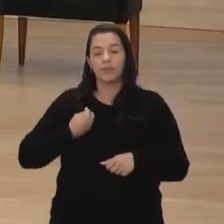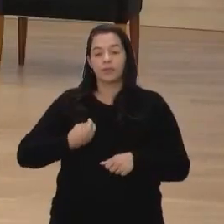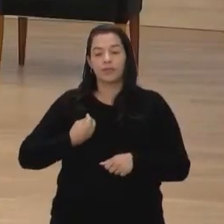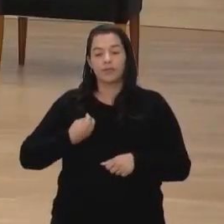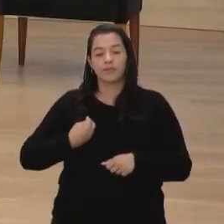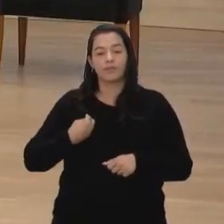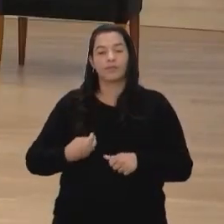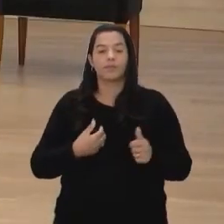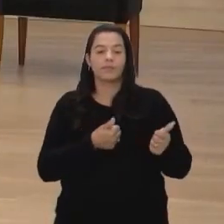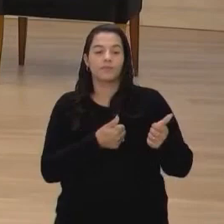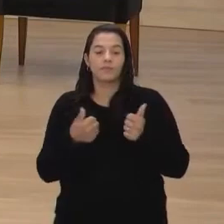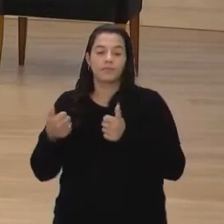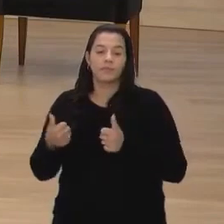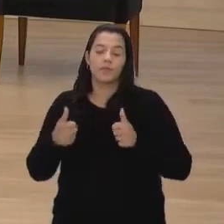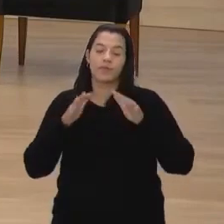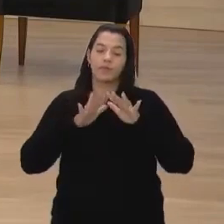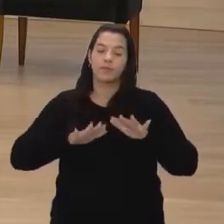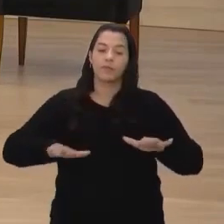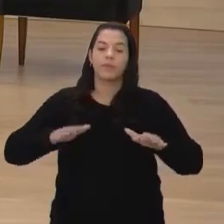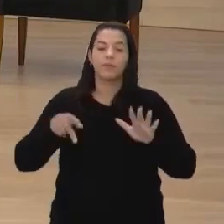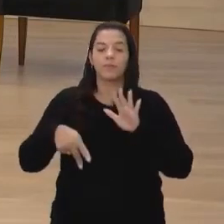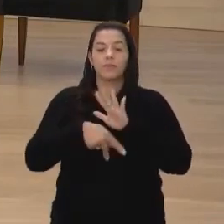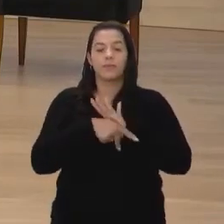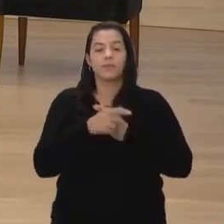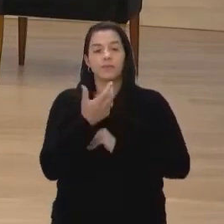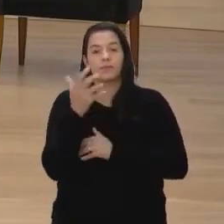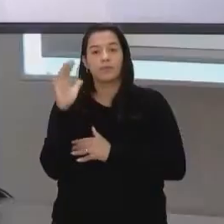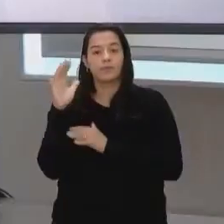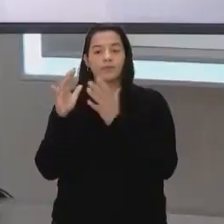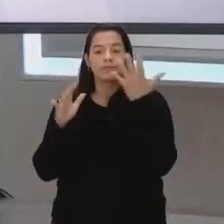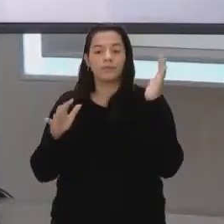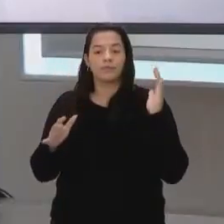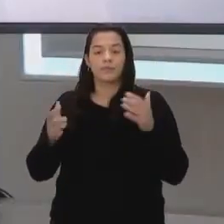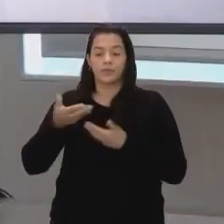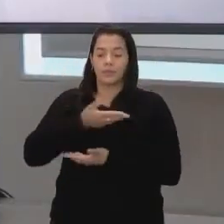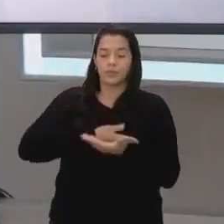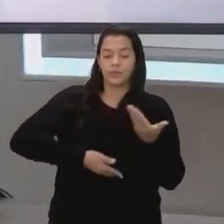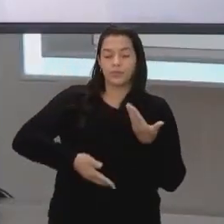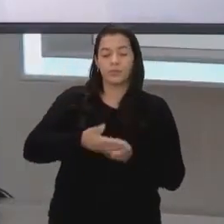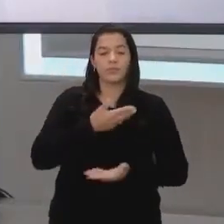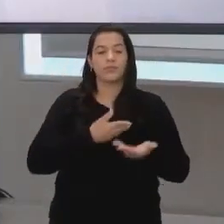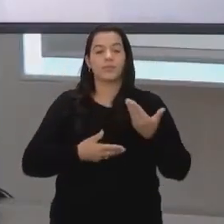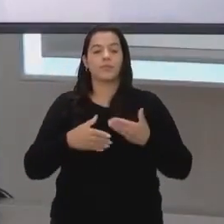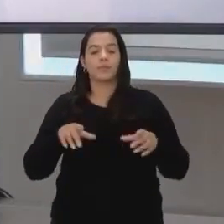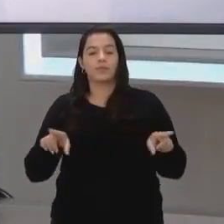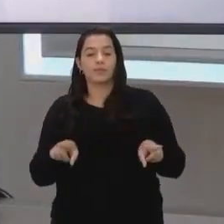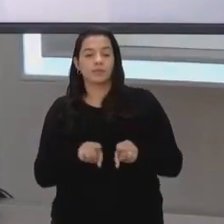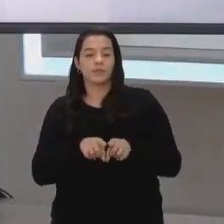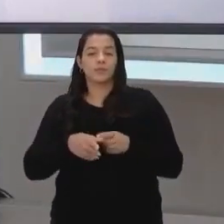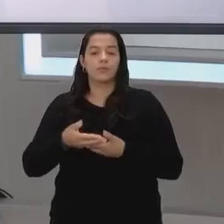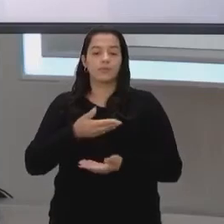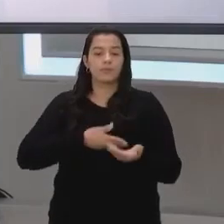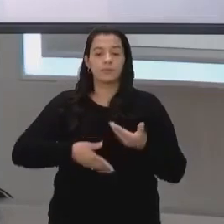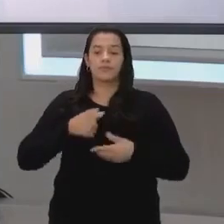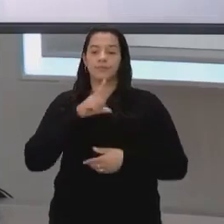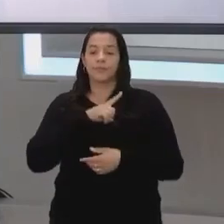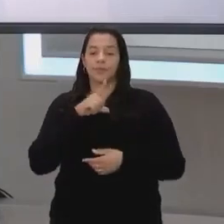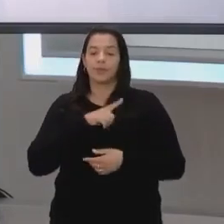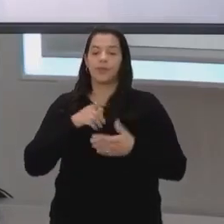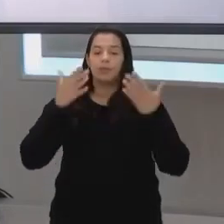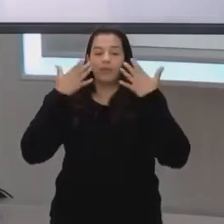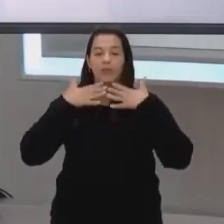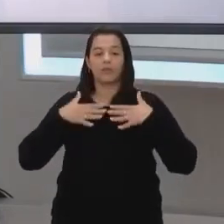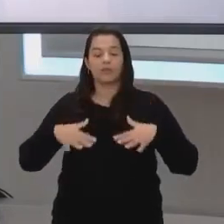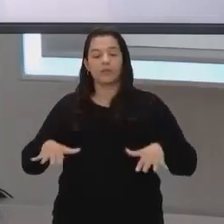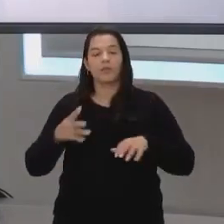convivência estável na natureza. Então, eles compartilham, eles interagem. Então, é algo natural, é